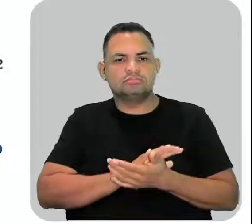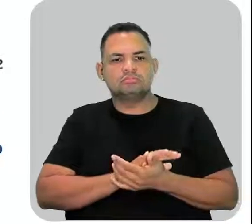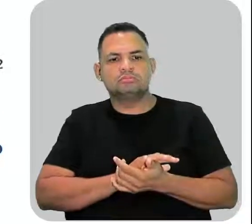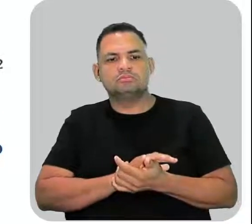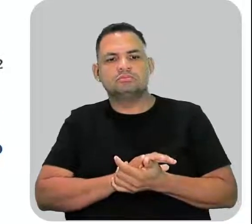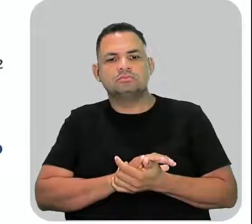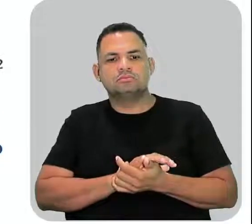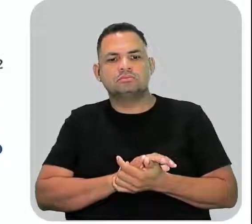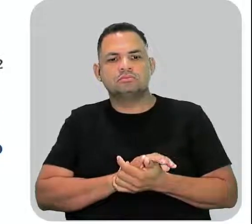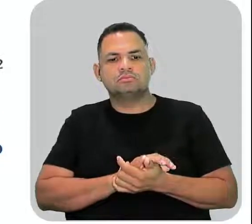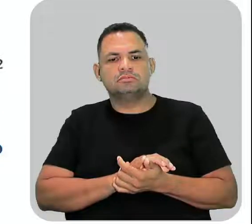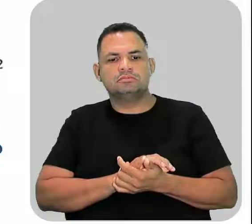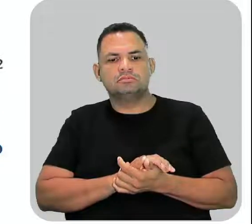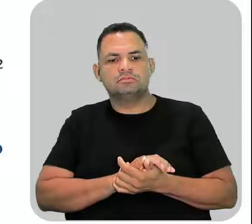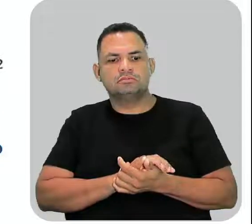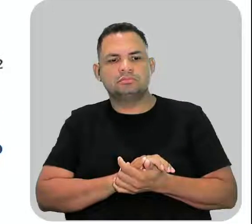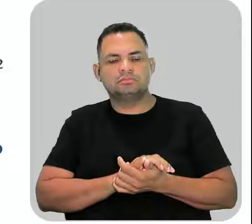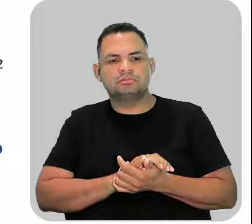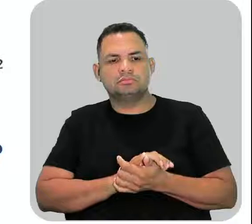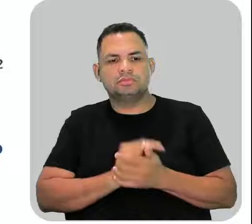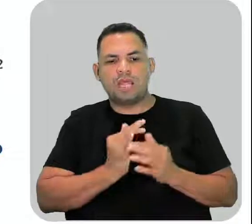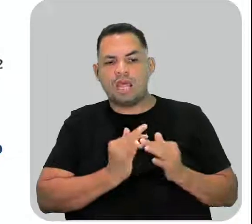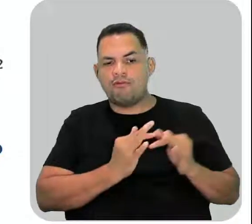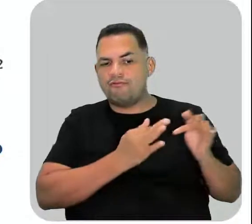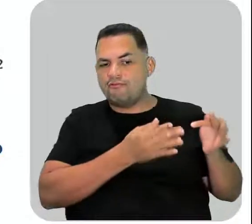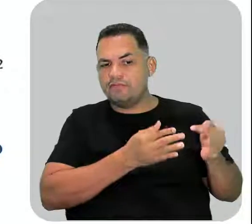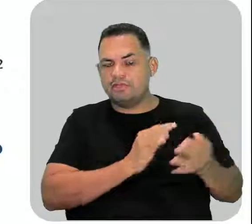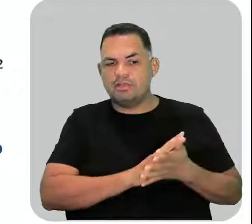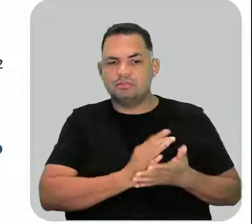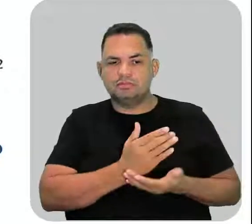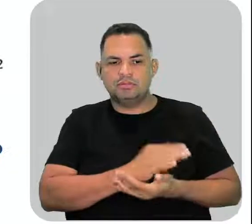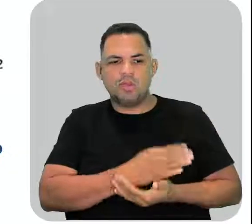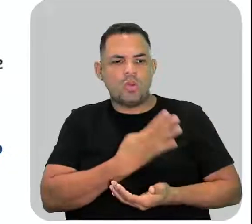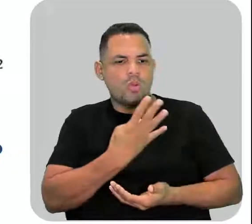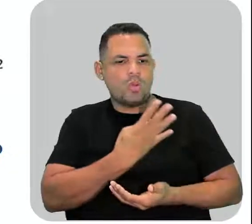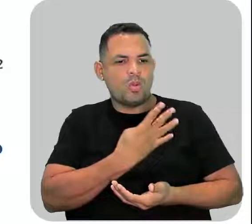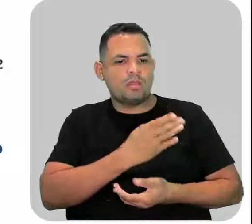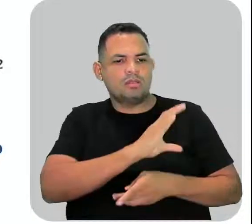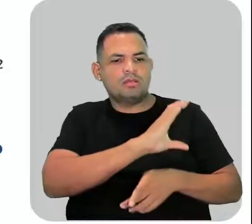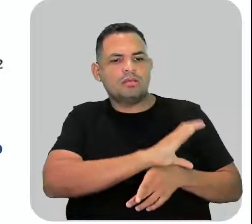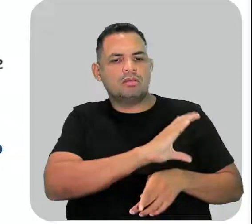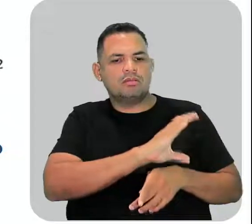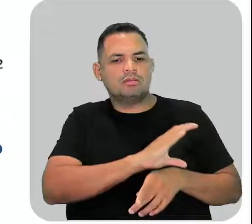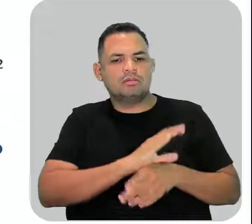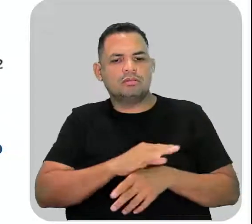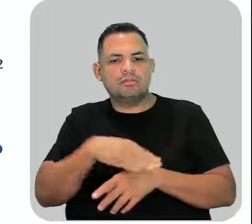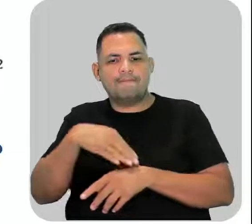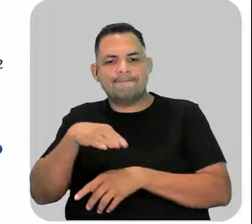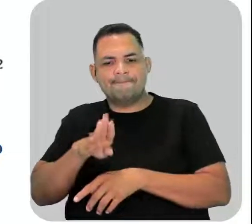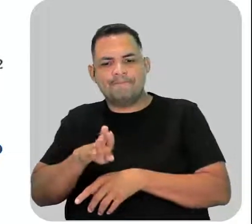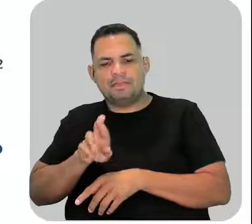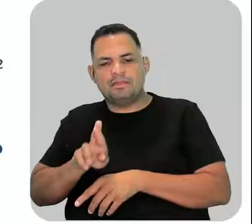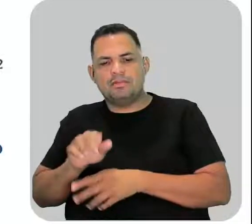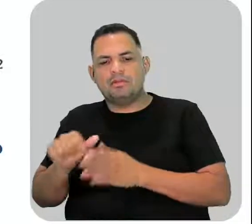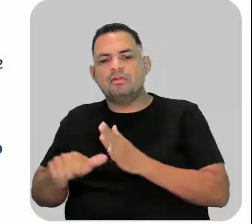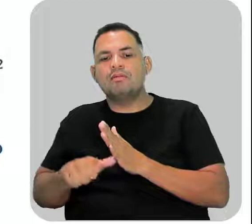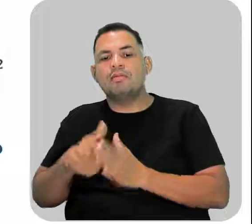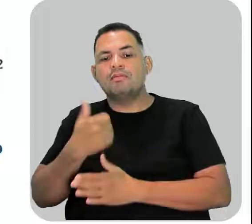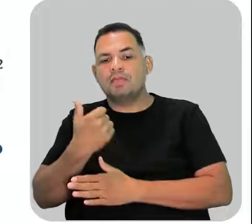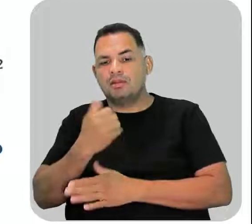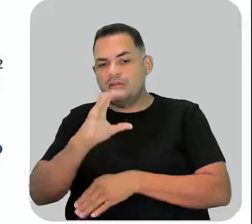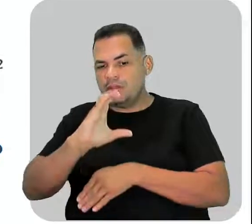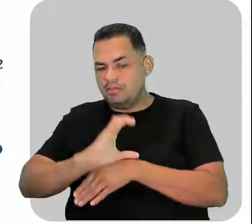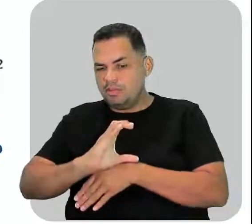ocorrendo na última conjugação aqui, ó, no quarto carbono, e o bromo aqui no primeiro,